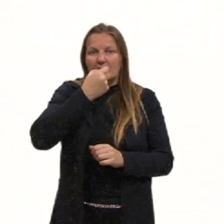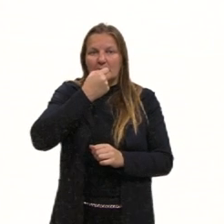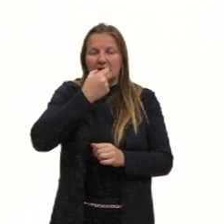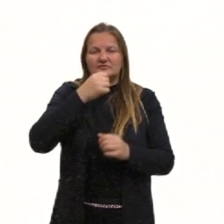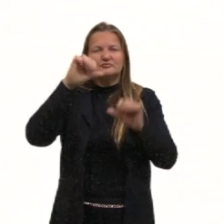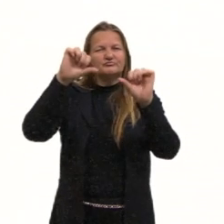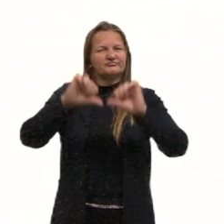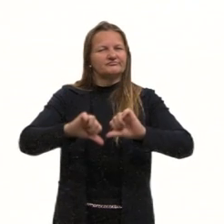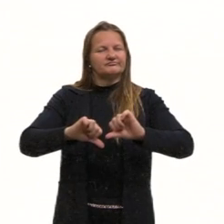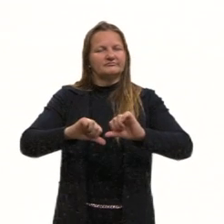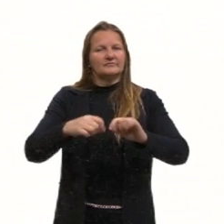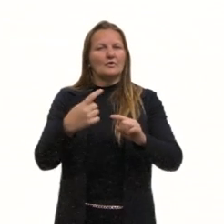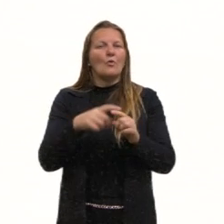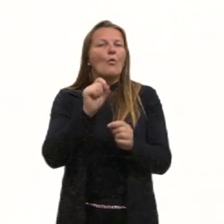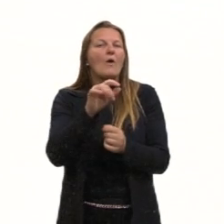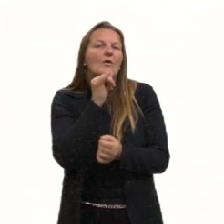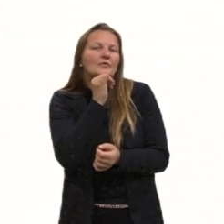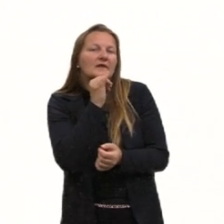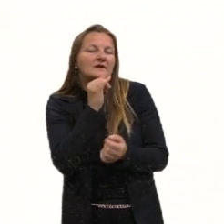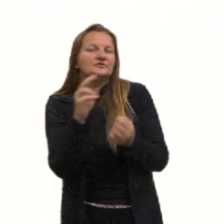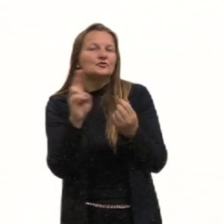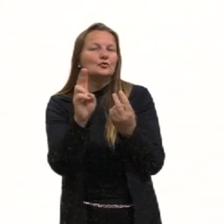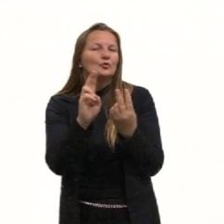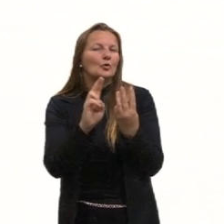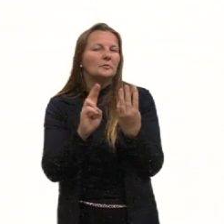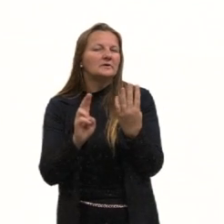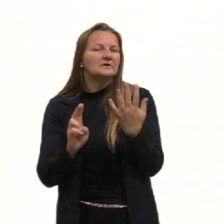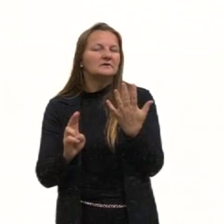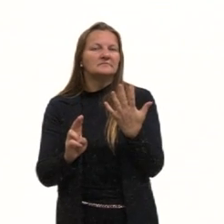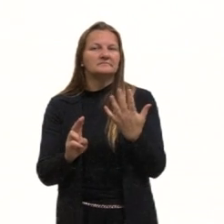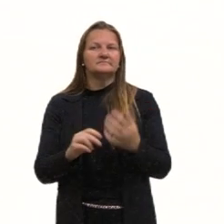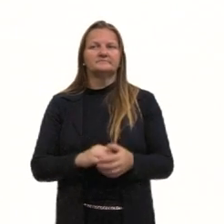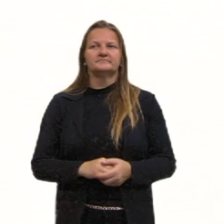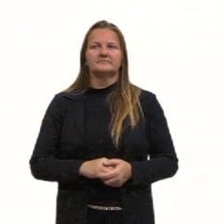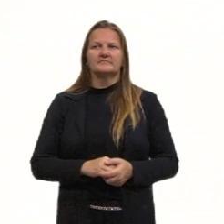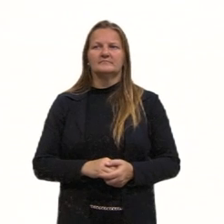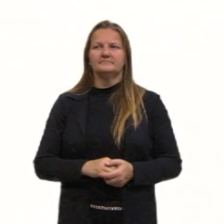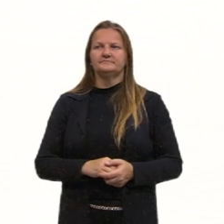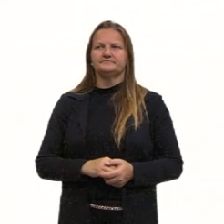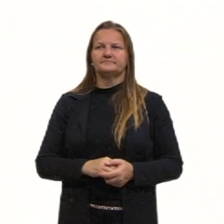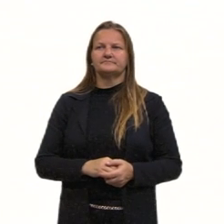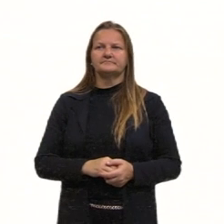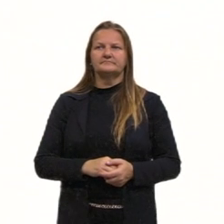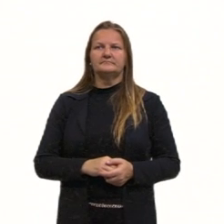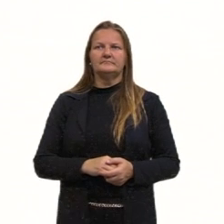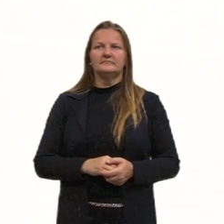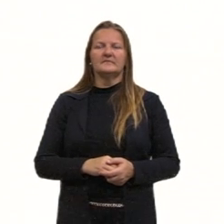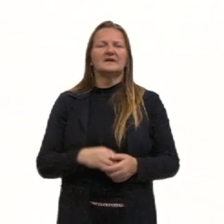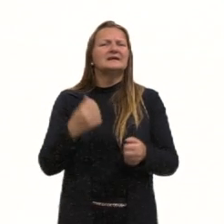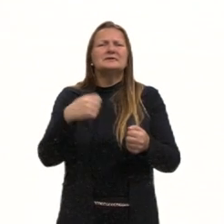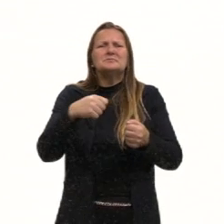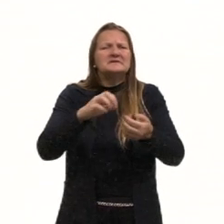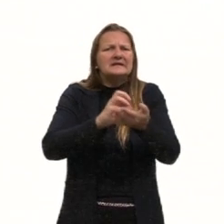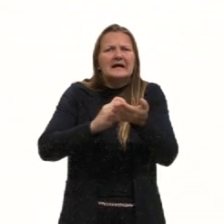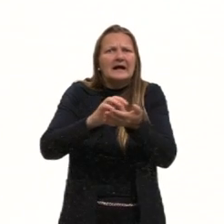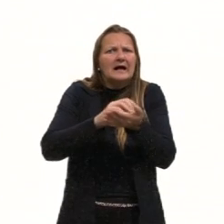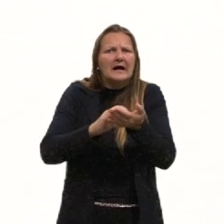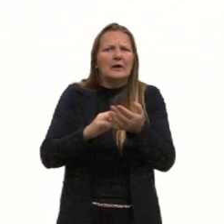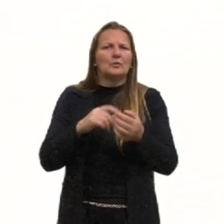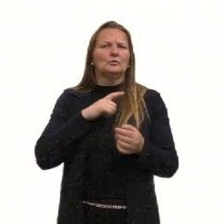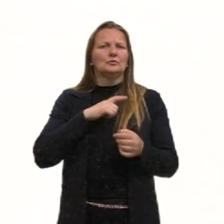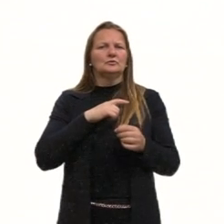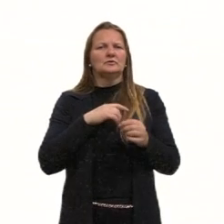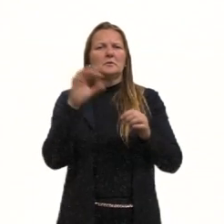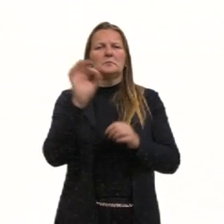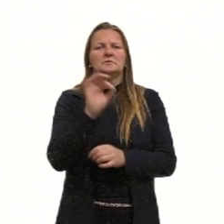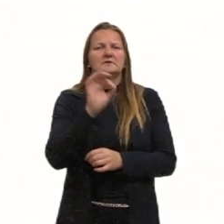vai ter que fazer uma análise de nomenclaturas aqui tá nessa questão não precisava fazer cálculo já que tinha ali os percentuais